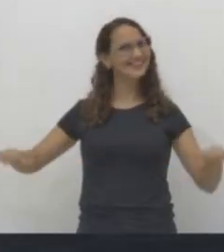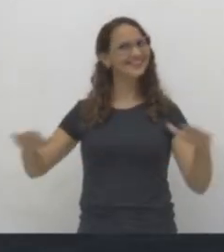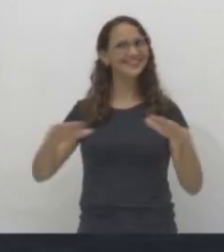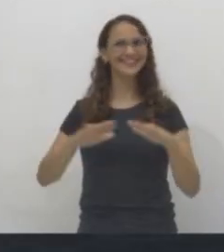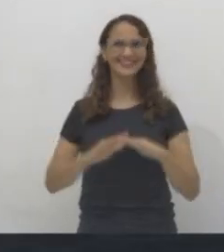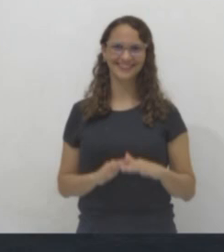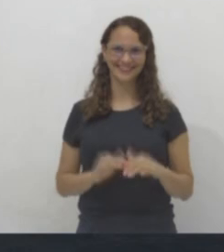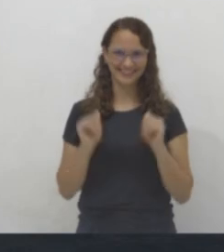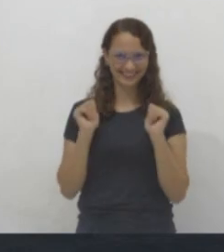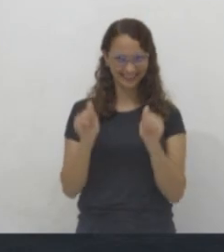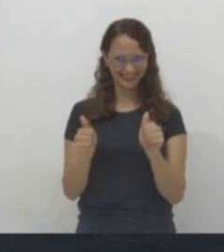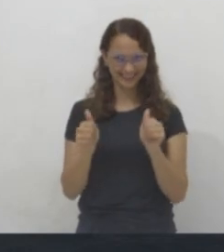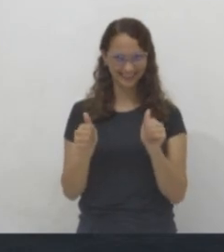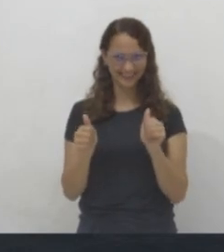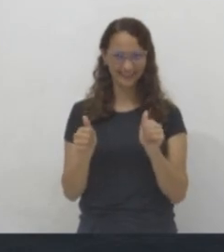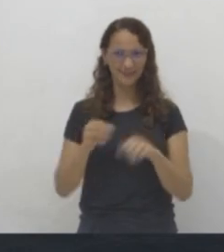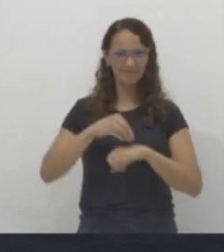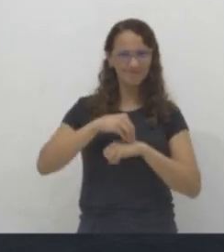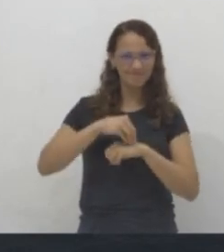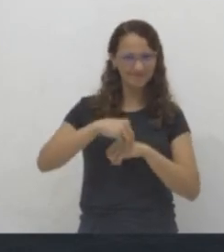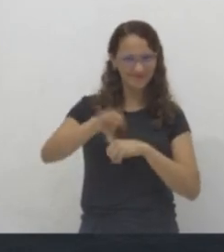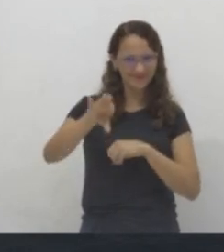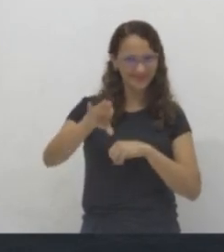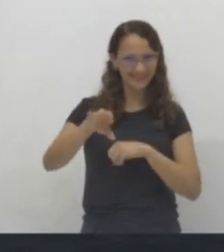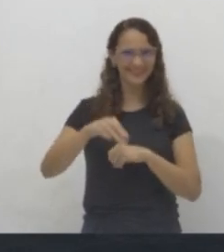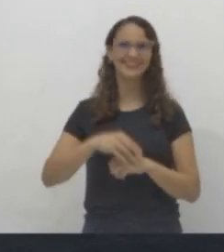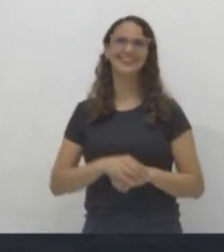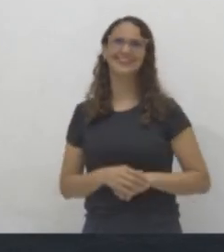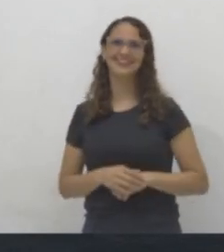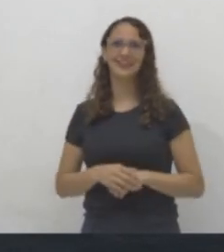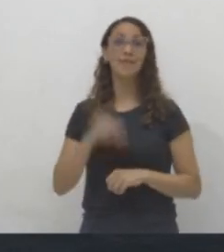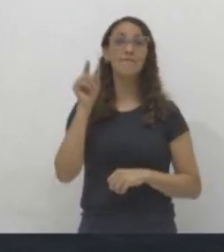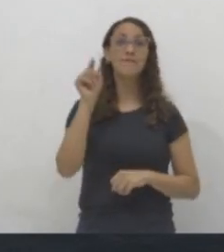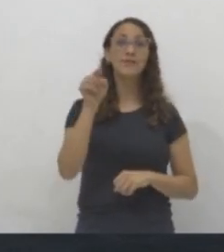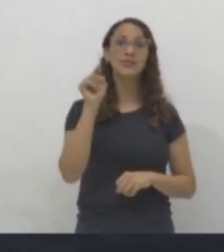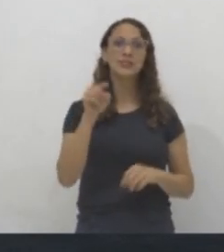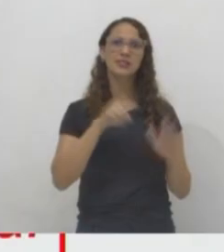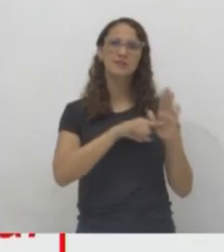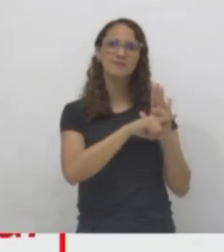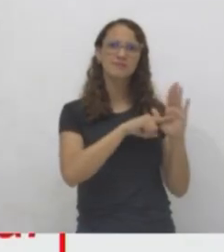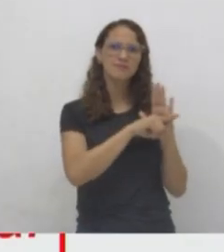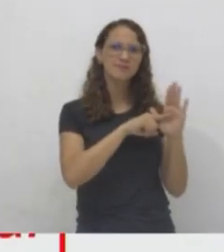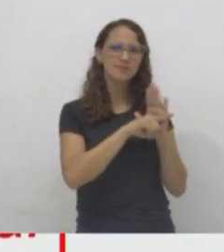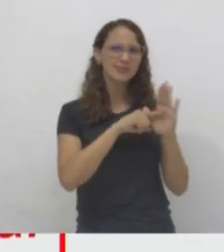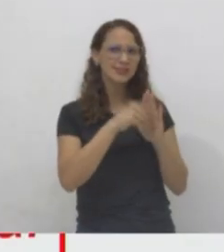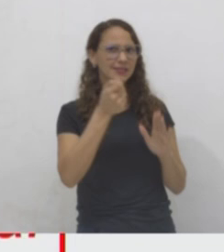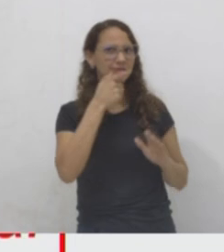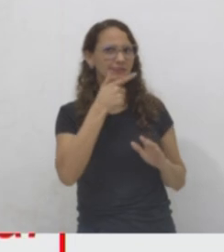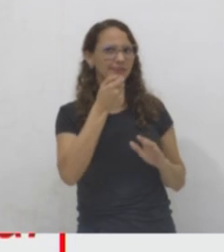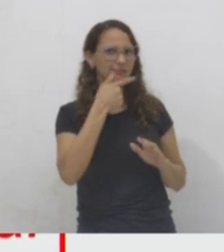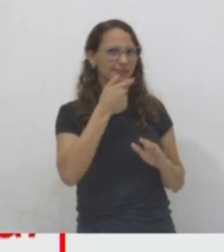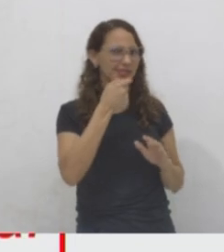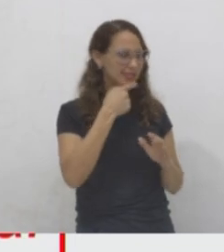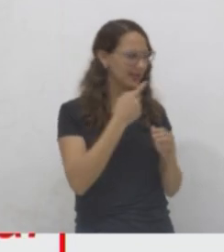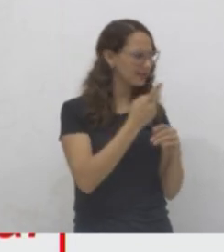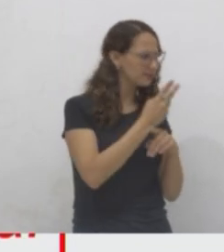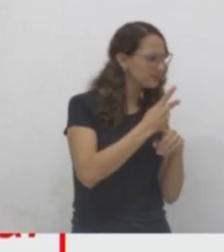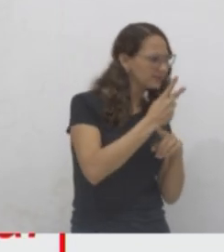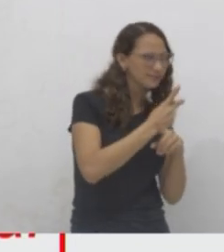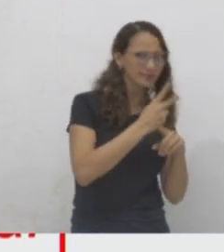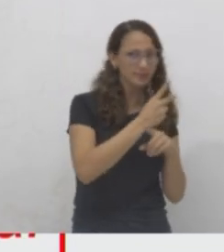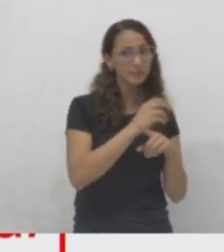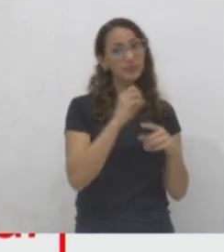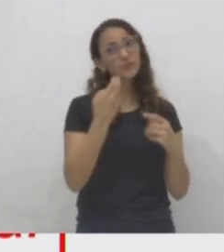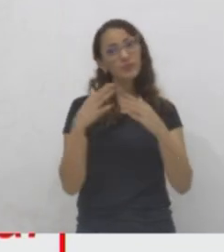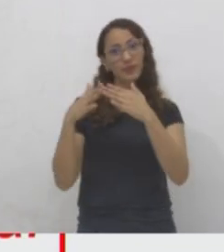Dica do dia para nós temos aí que você possa pesquisar algumas piadas ou pedir para alguém de casa contar para